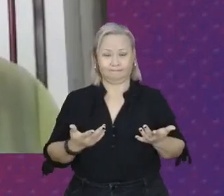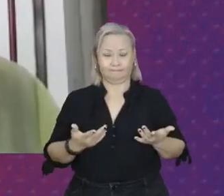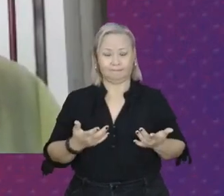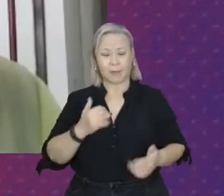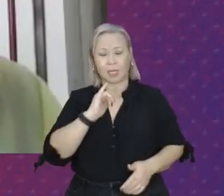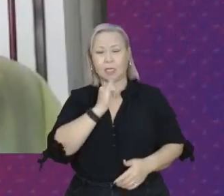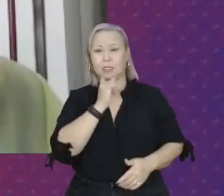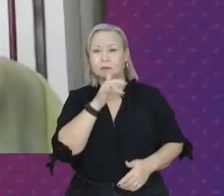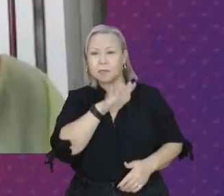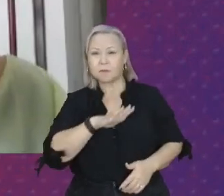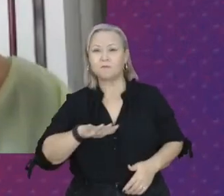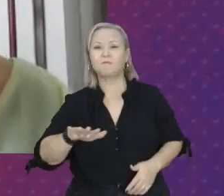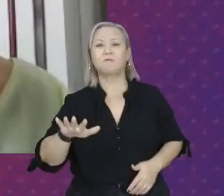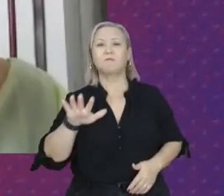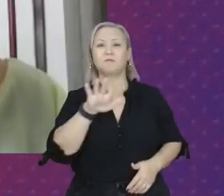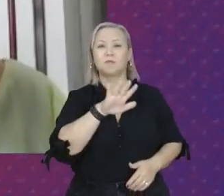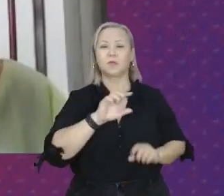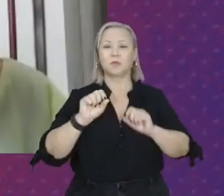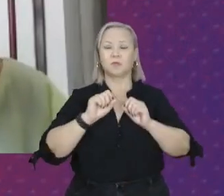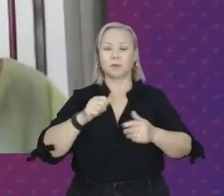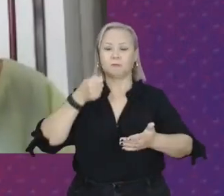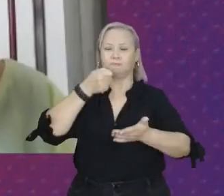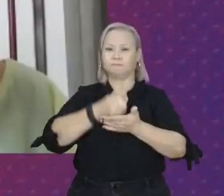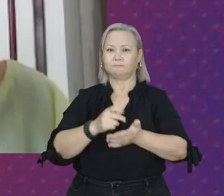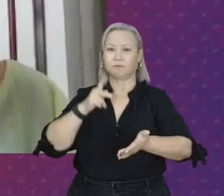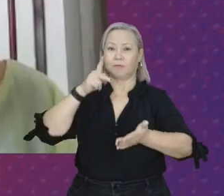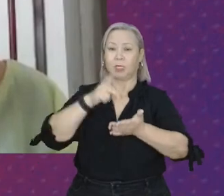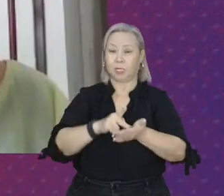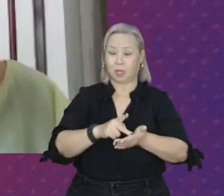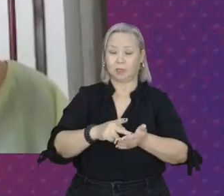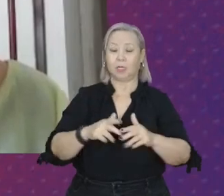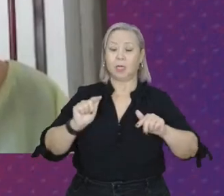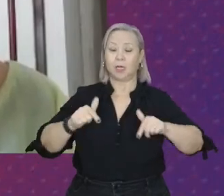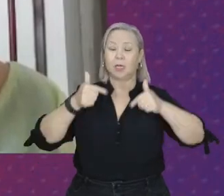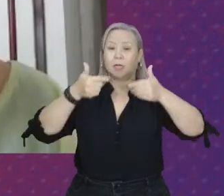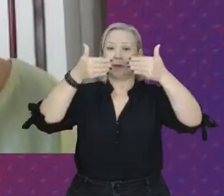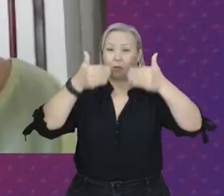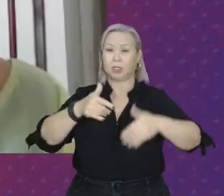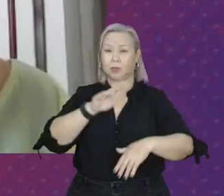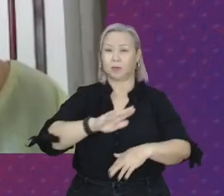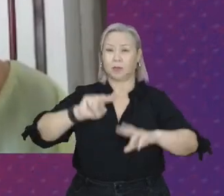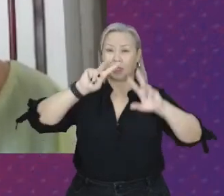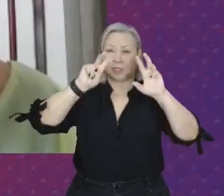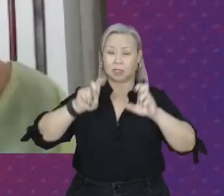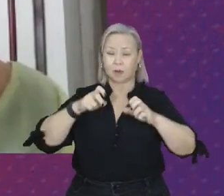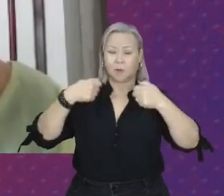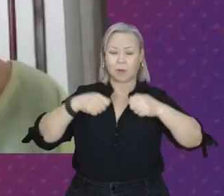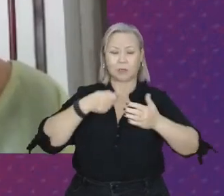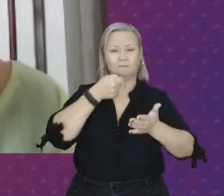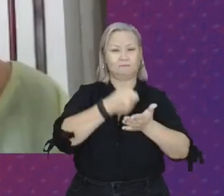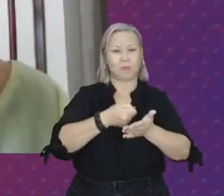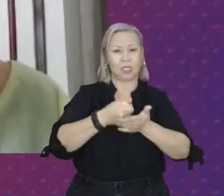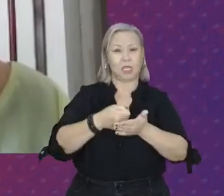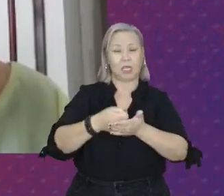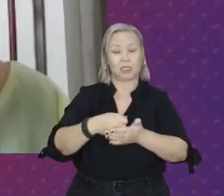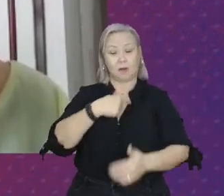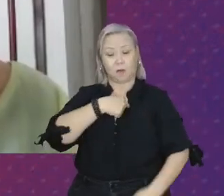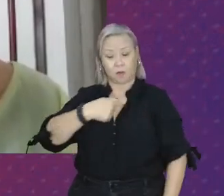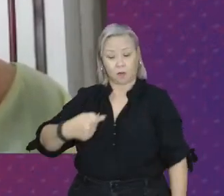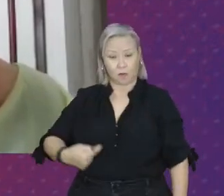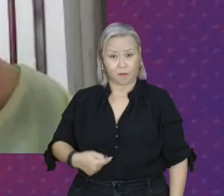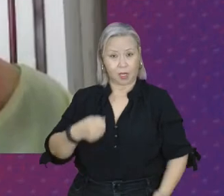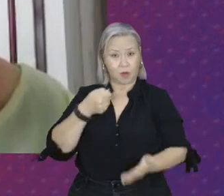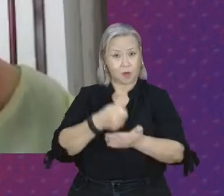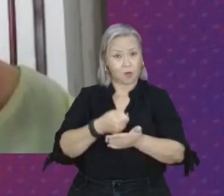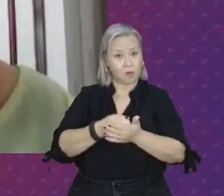dizer com toda a veemência que nós estamos diante de uma questão que requer a obrigação do Estado e o cumprimento de um